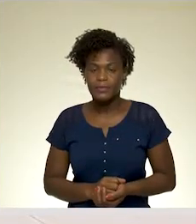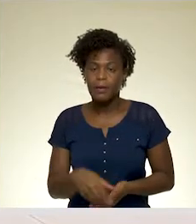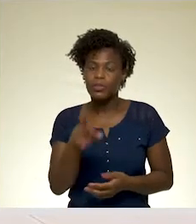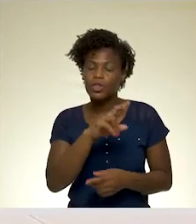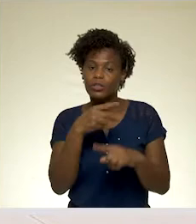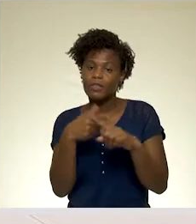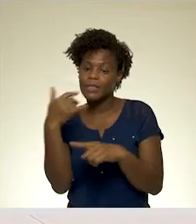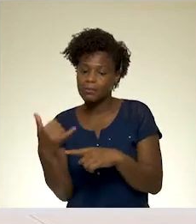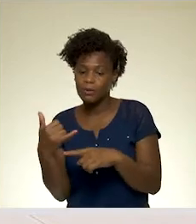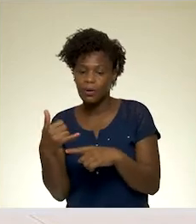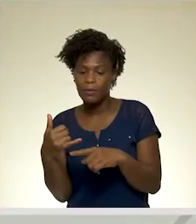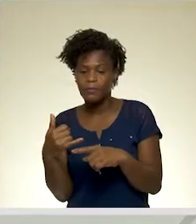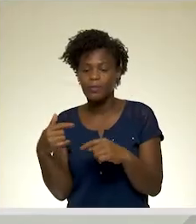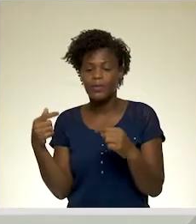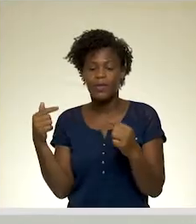X vezes Y